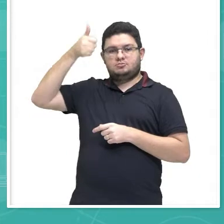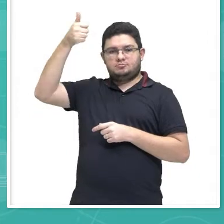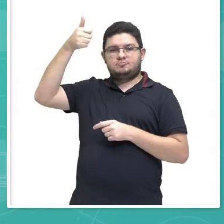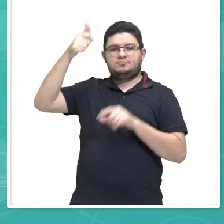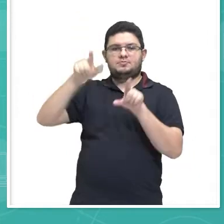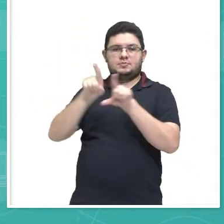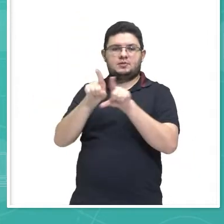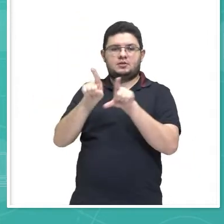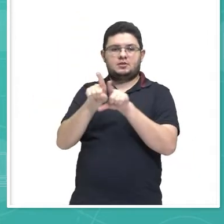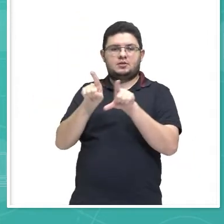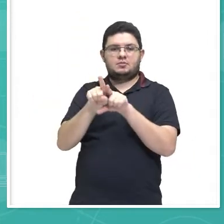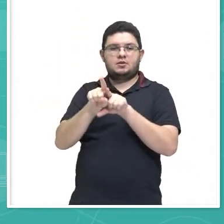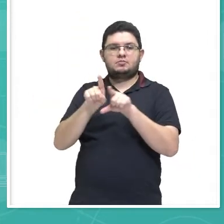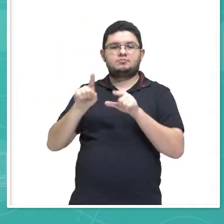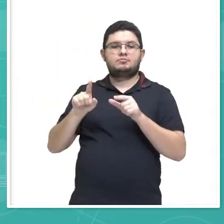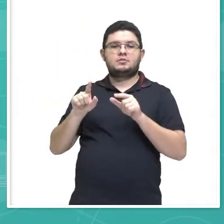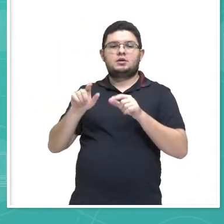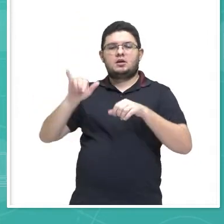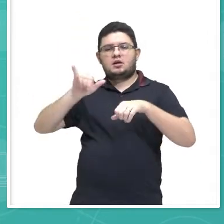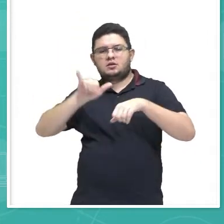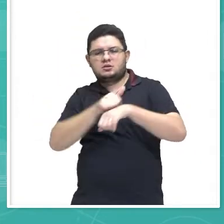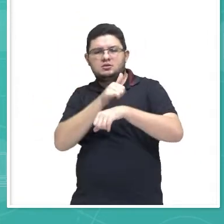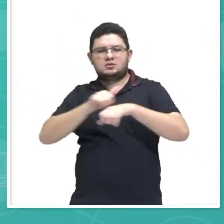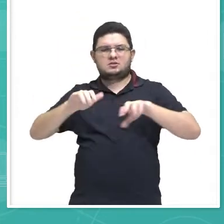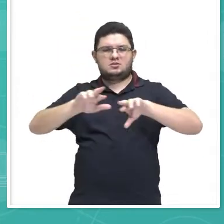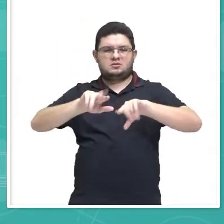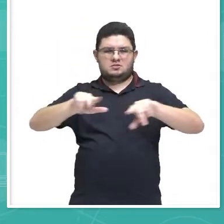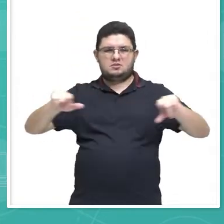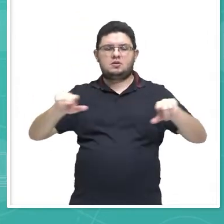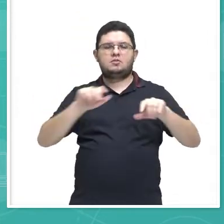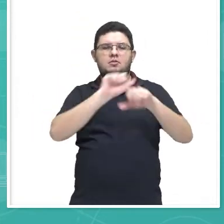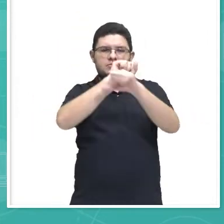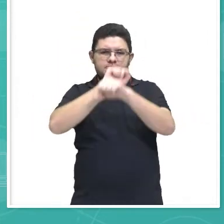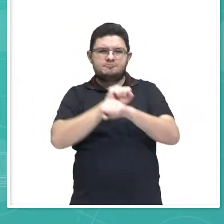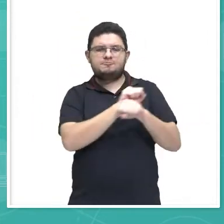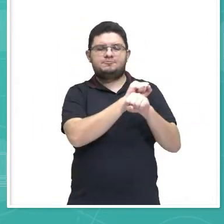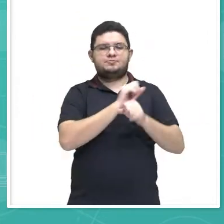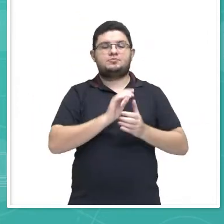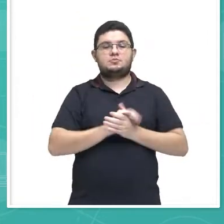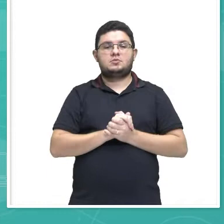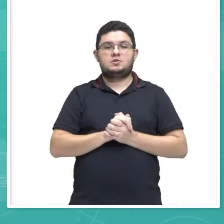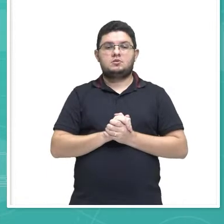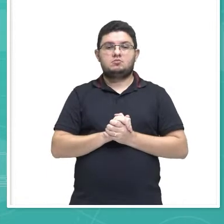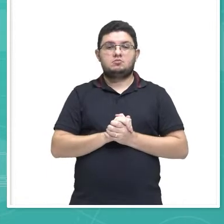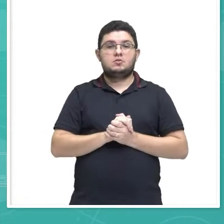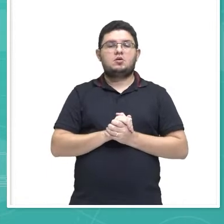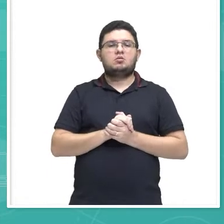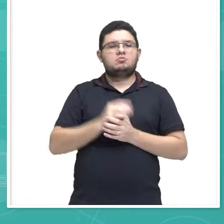que os praticantes se beneficiem disso, não somente fiquem com vontade de